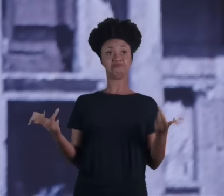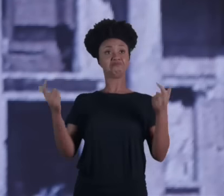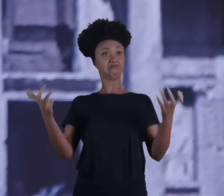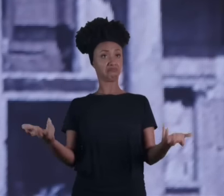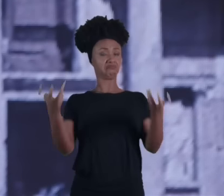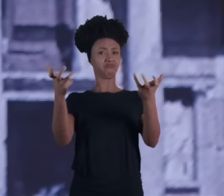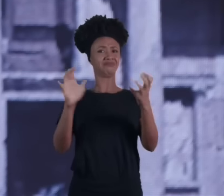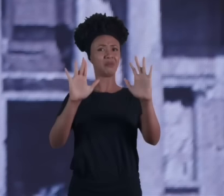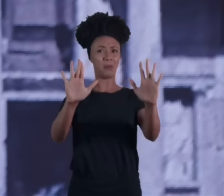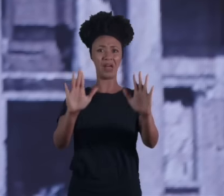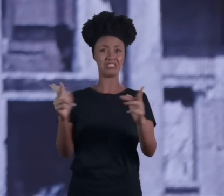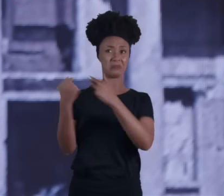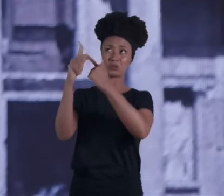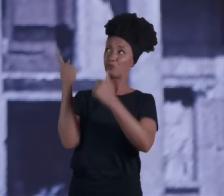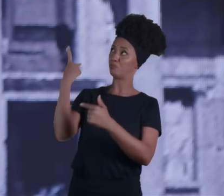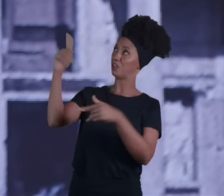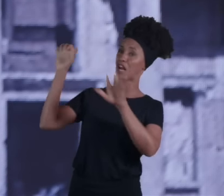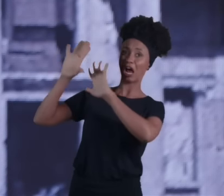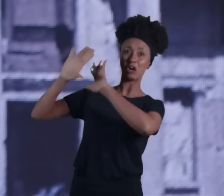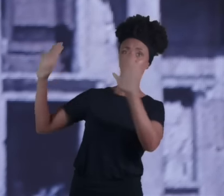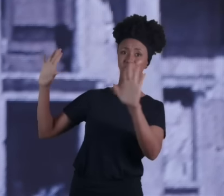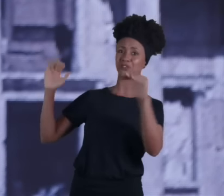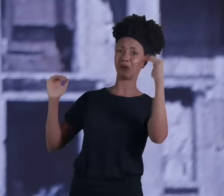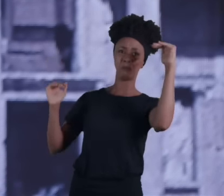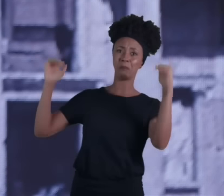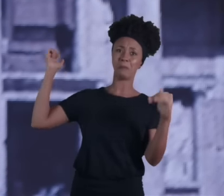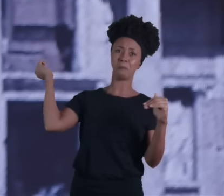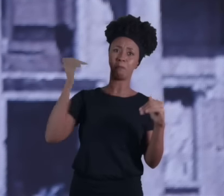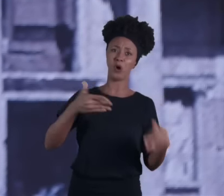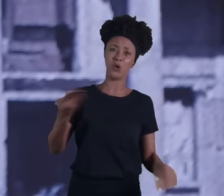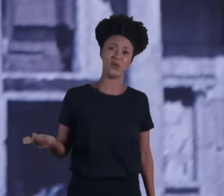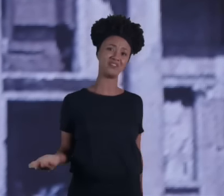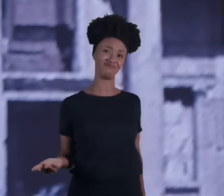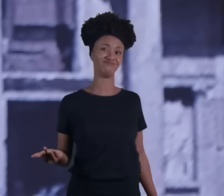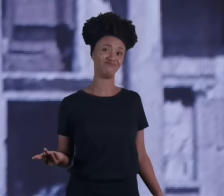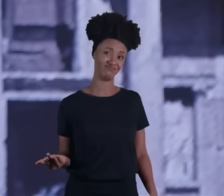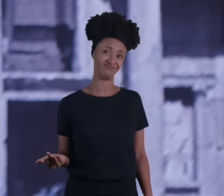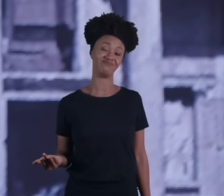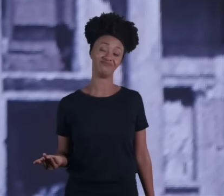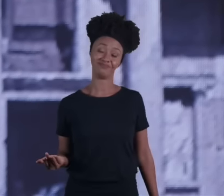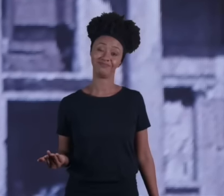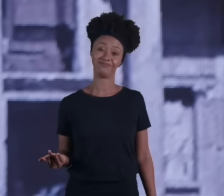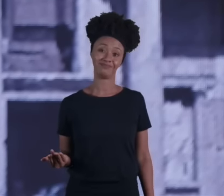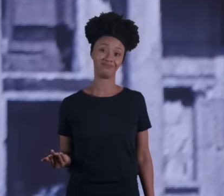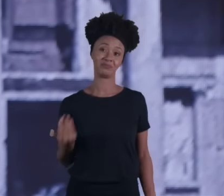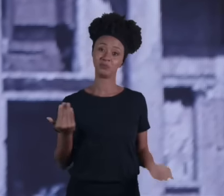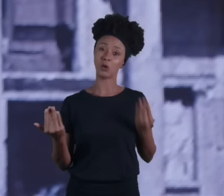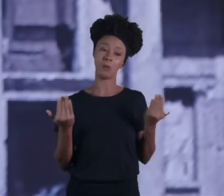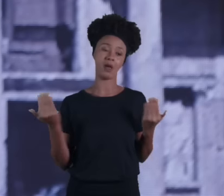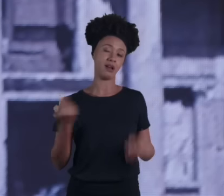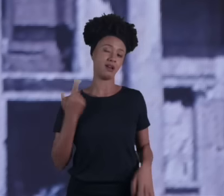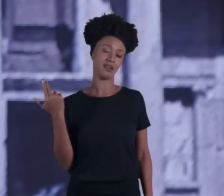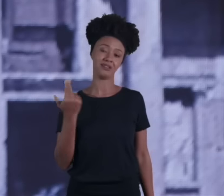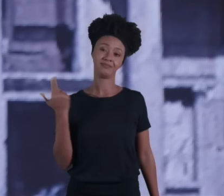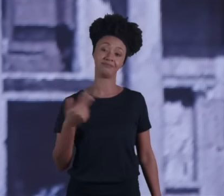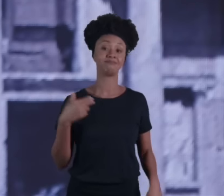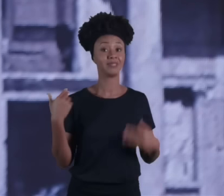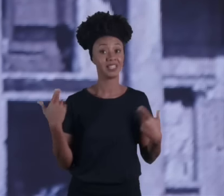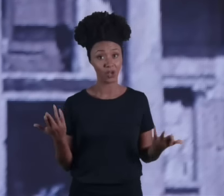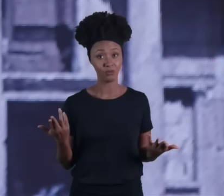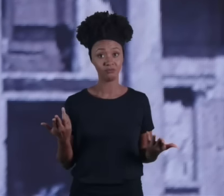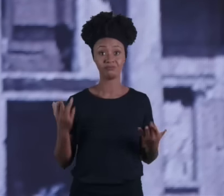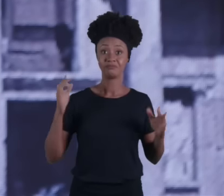comparava às riquezas que Deus tem preparado para nós. Então, querido, diga assim: em